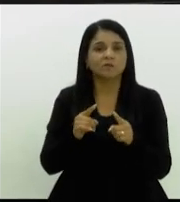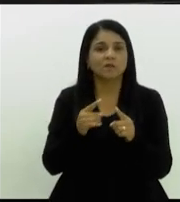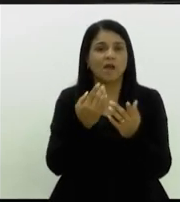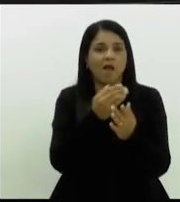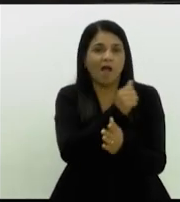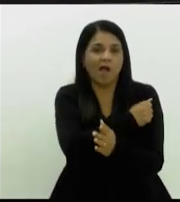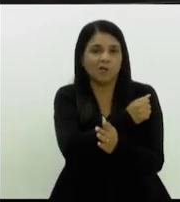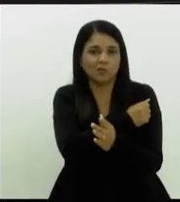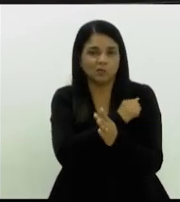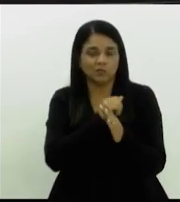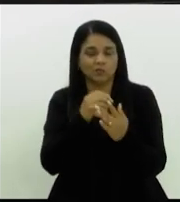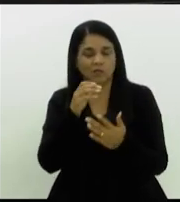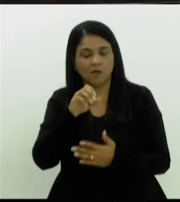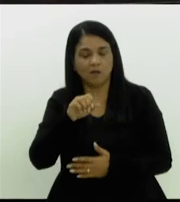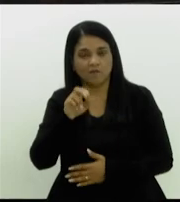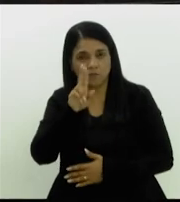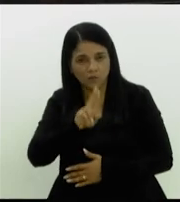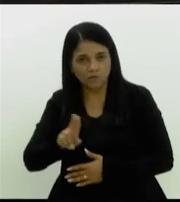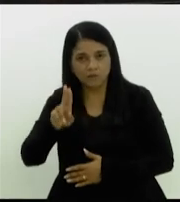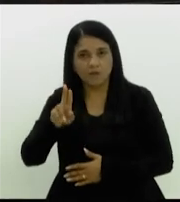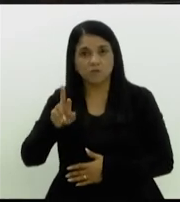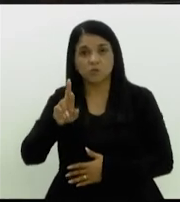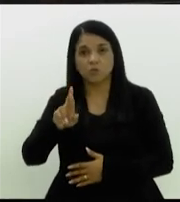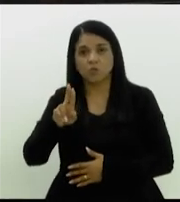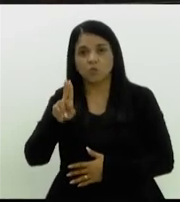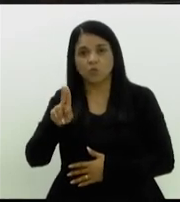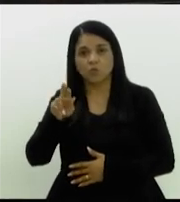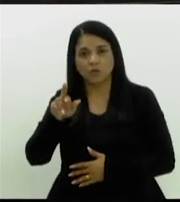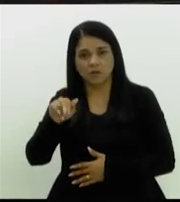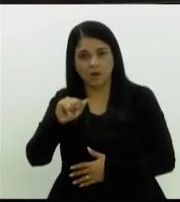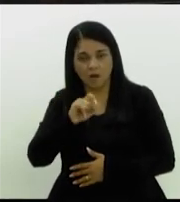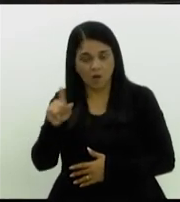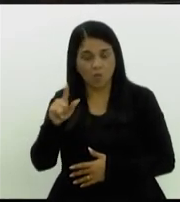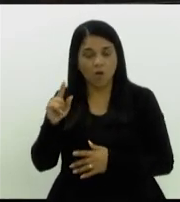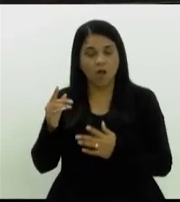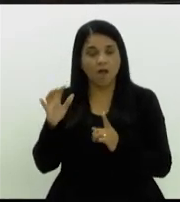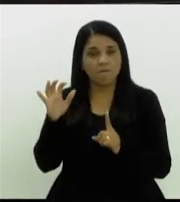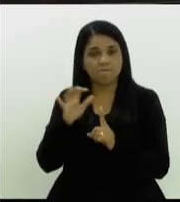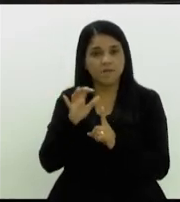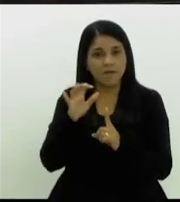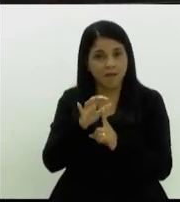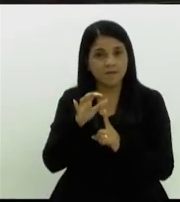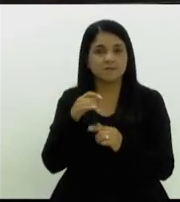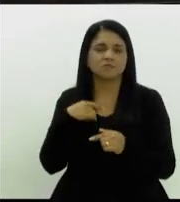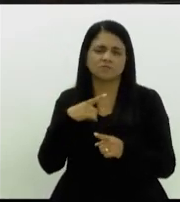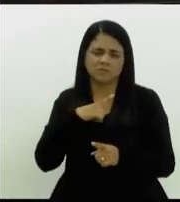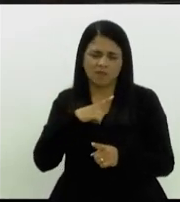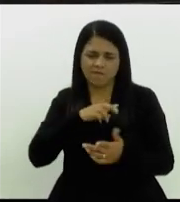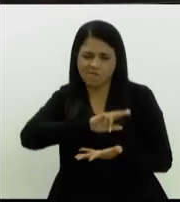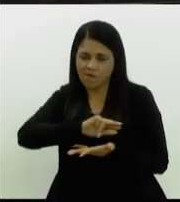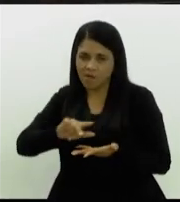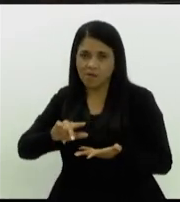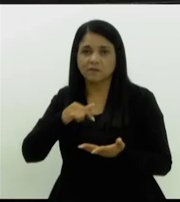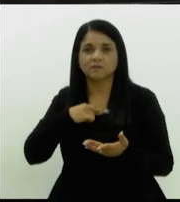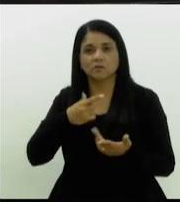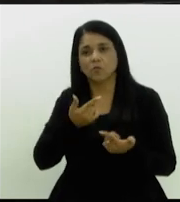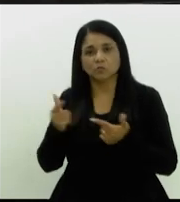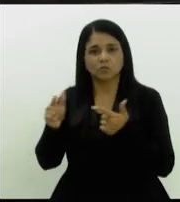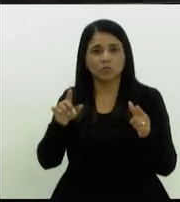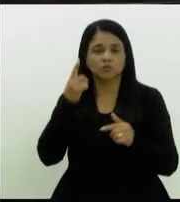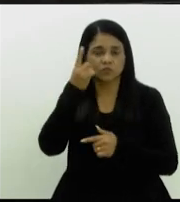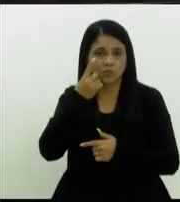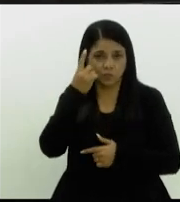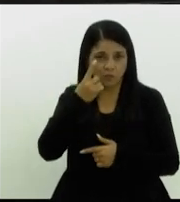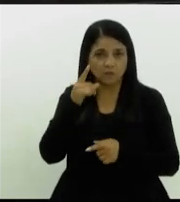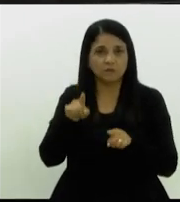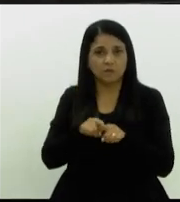de ameaças, né, que recebemos aqui da nossa comissão ao corpo da Rural, e como muitos outros parlamentares, não só aqui da Casa,